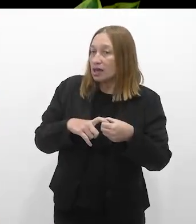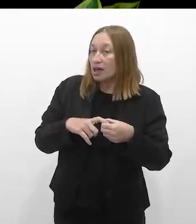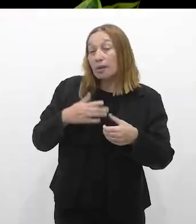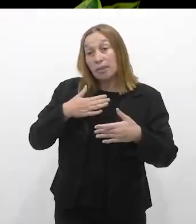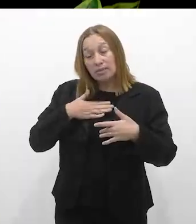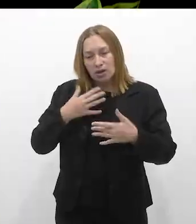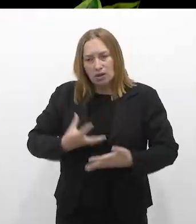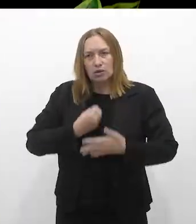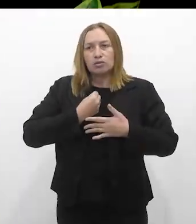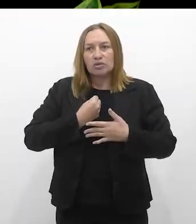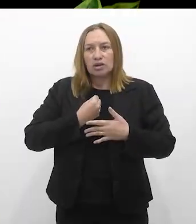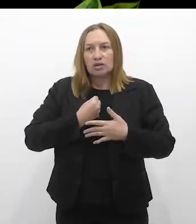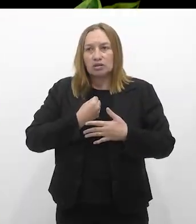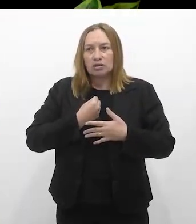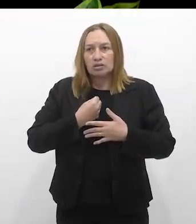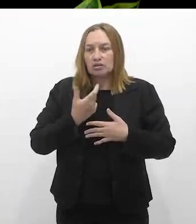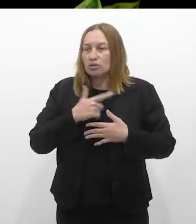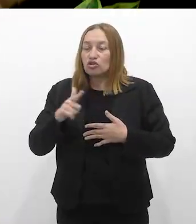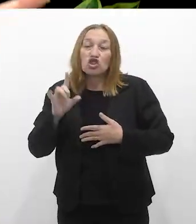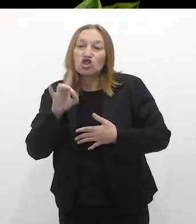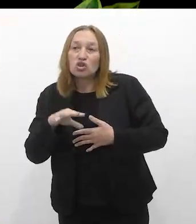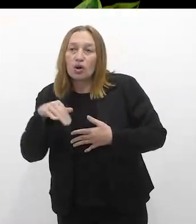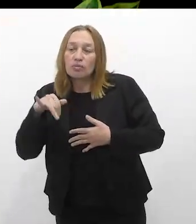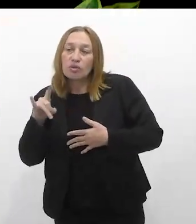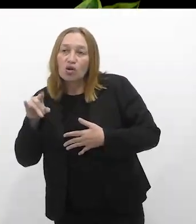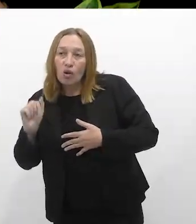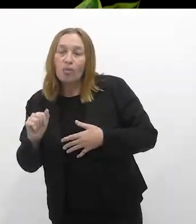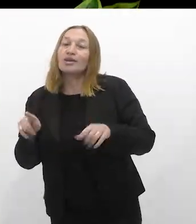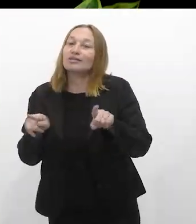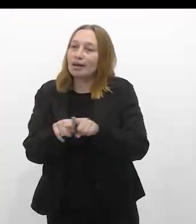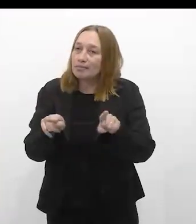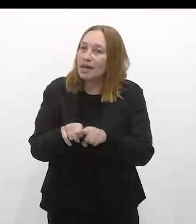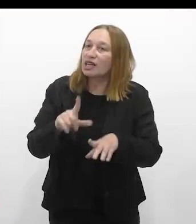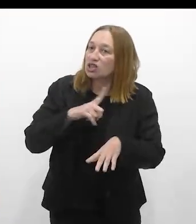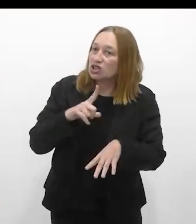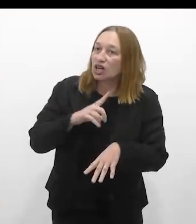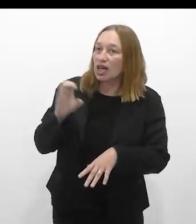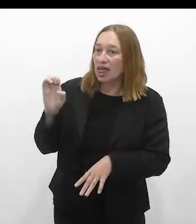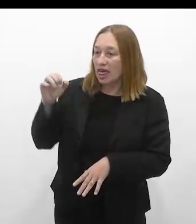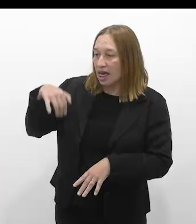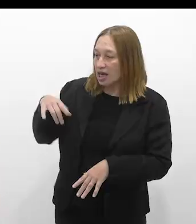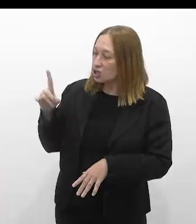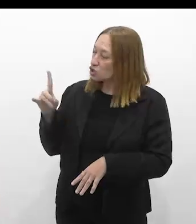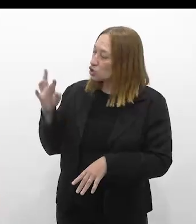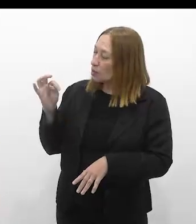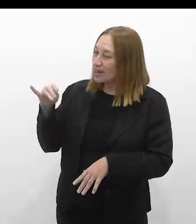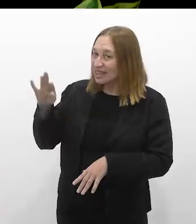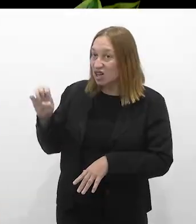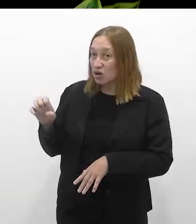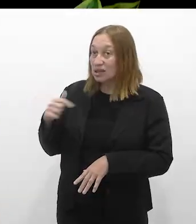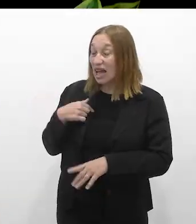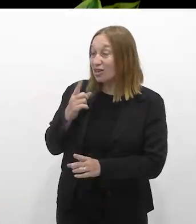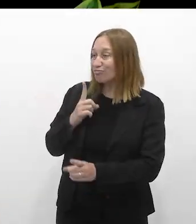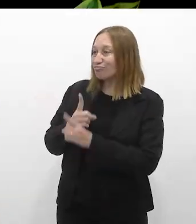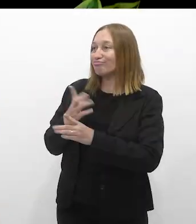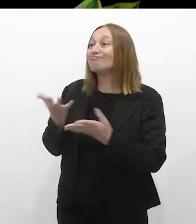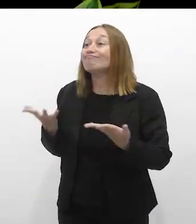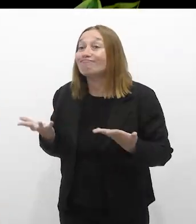consultório. E aí, para minha surpresa, eu não tinha só o mioma. Eu também tinha endometriose. Foi aí que eu